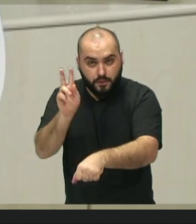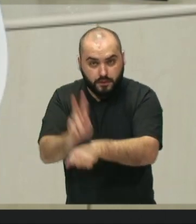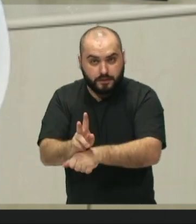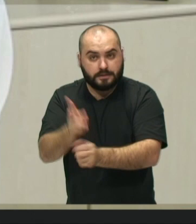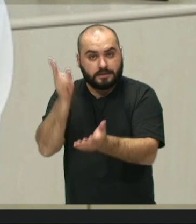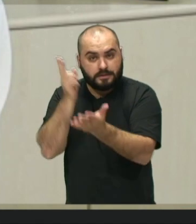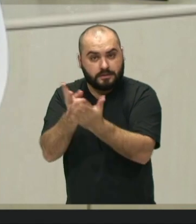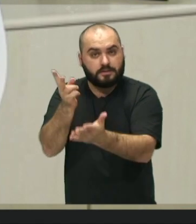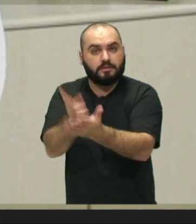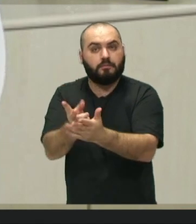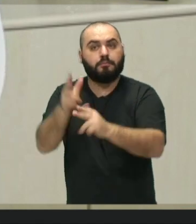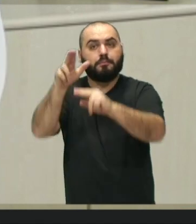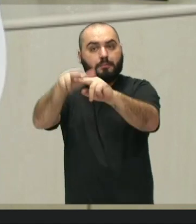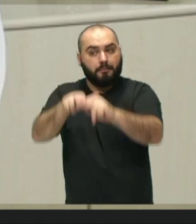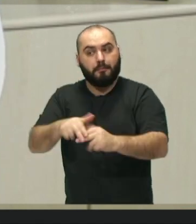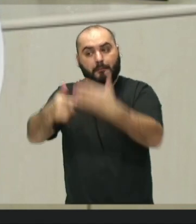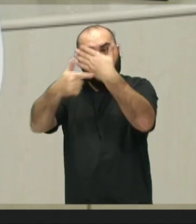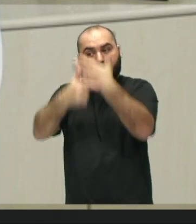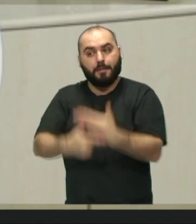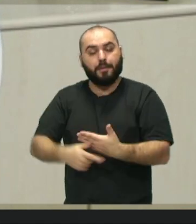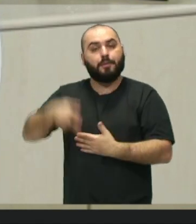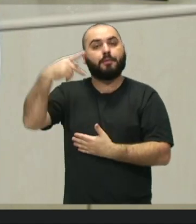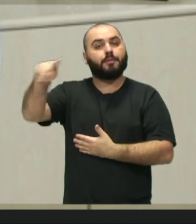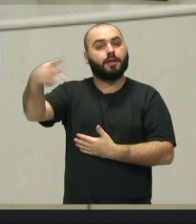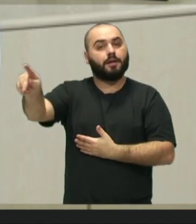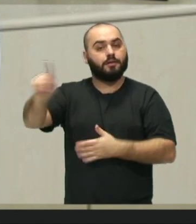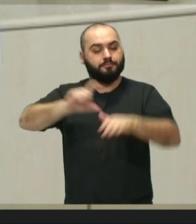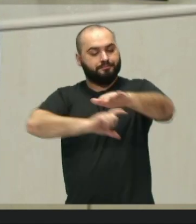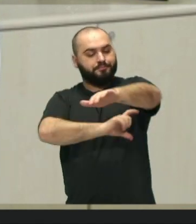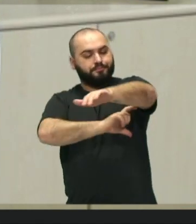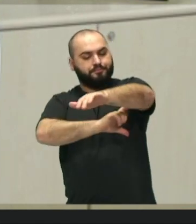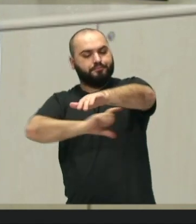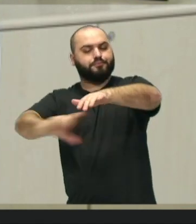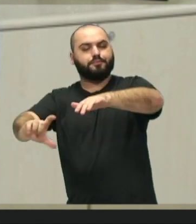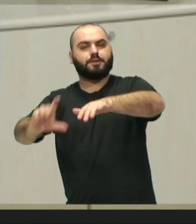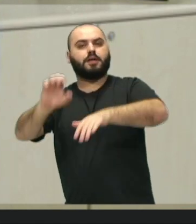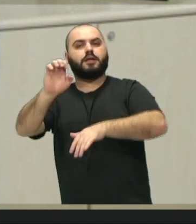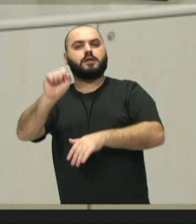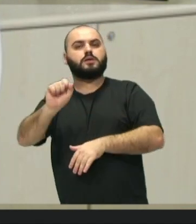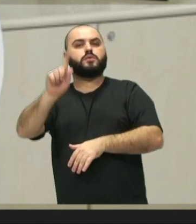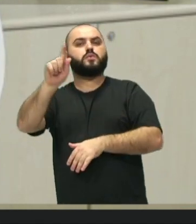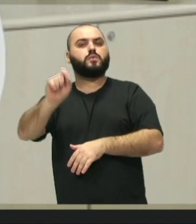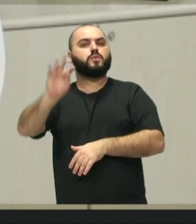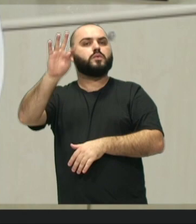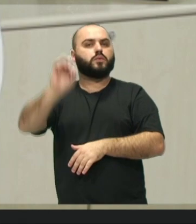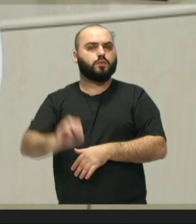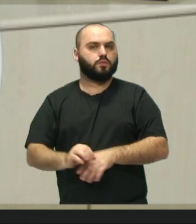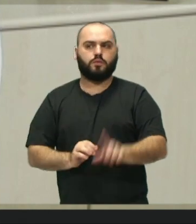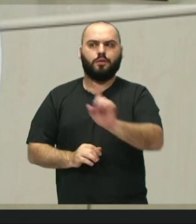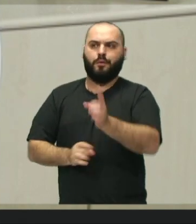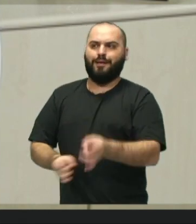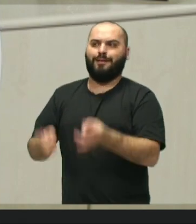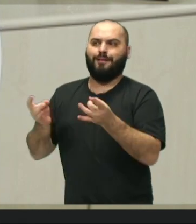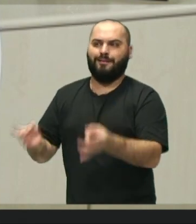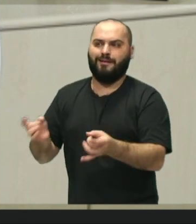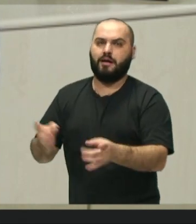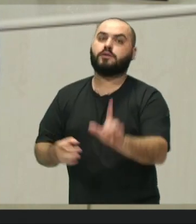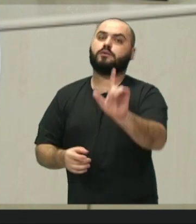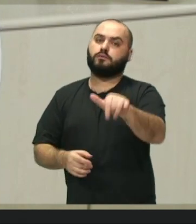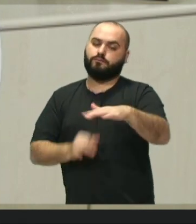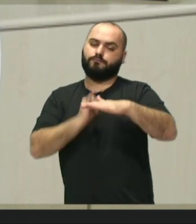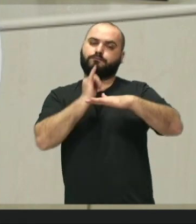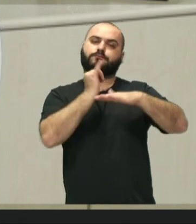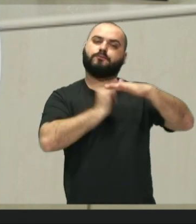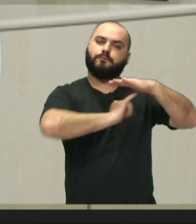que entra o papel do saneamento básico. Ou seja, muito mais do que uma despesa em saneamento, a gente está aqui falando